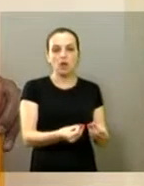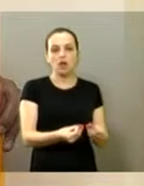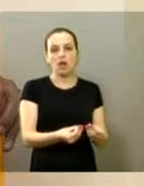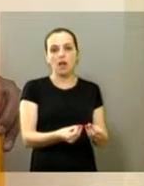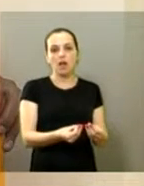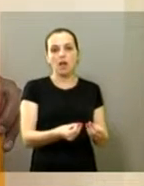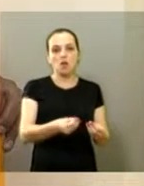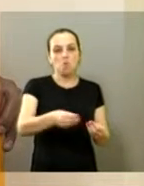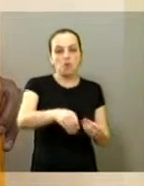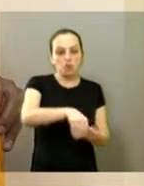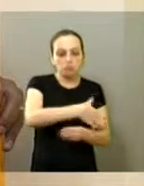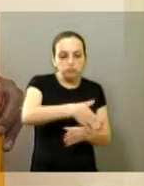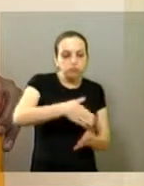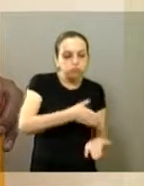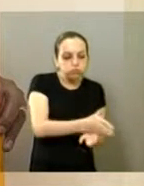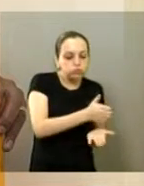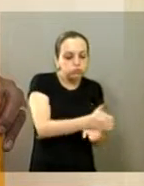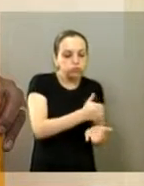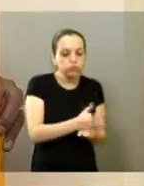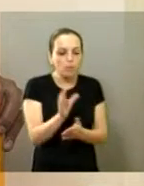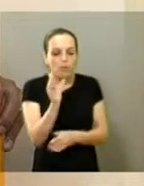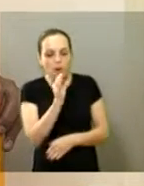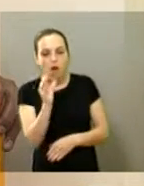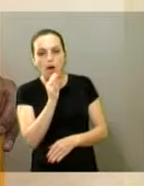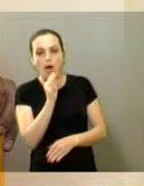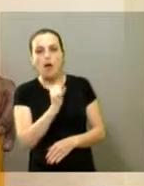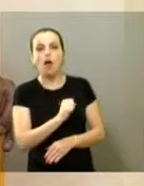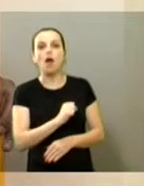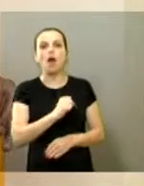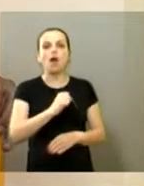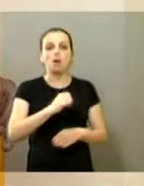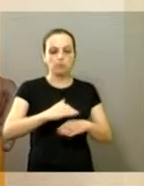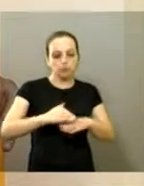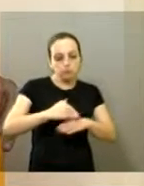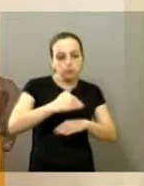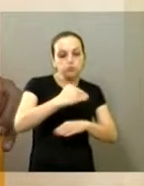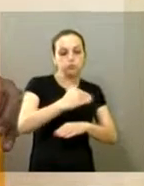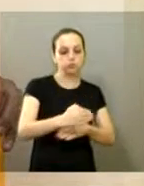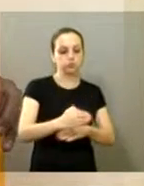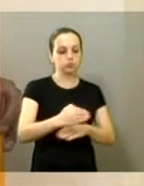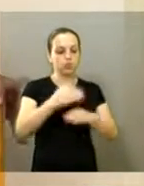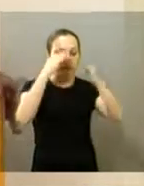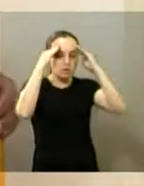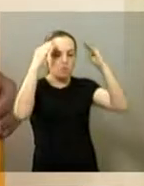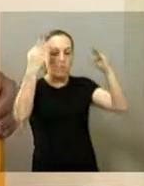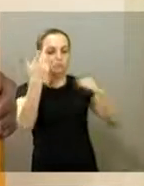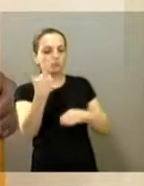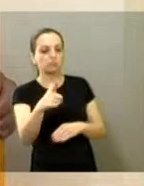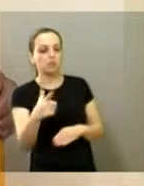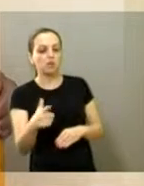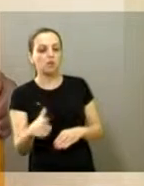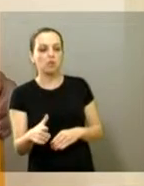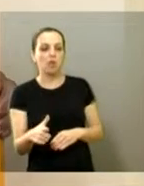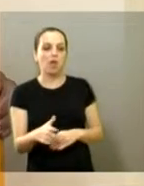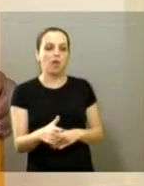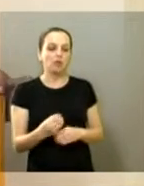de acesso rápida, onde também tem uma lombada e não respeito. Jogaram um vaso